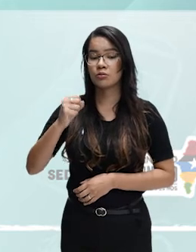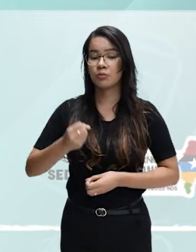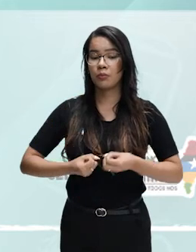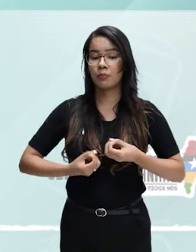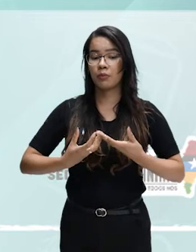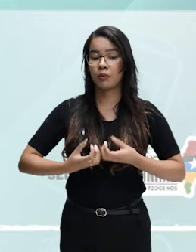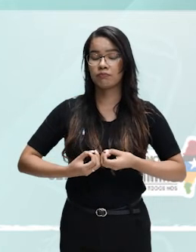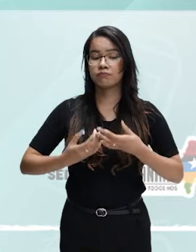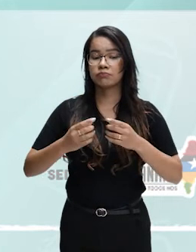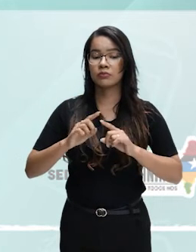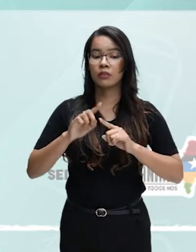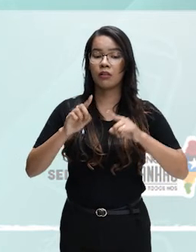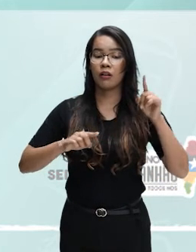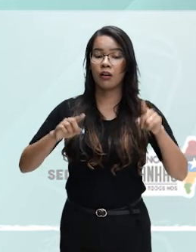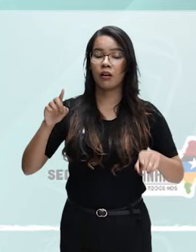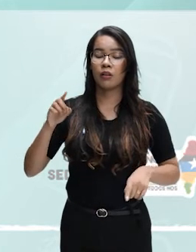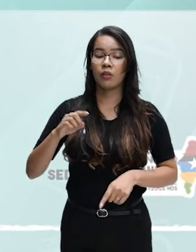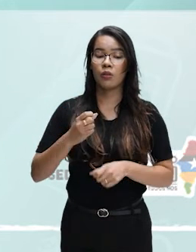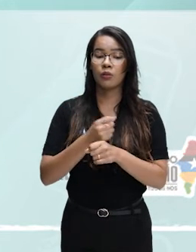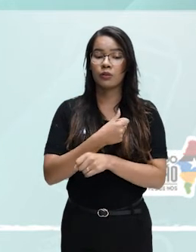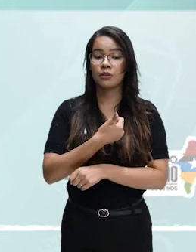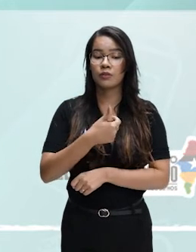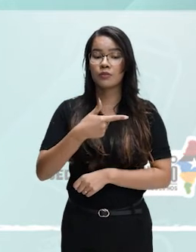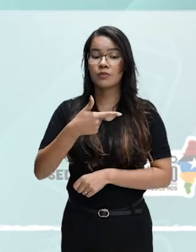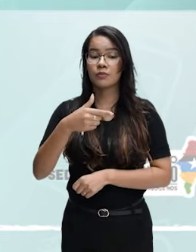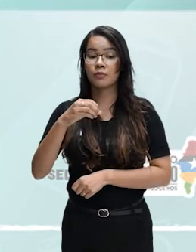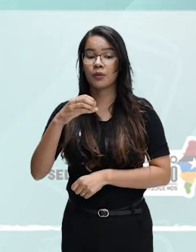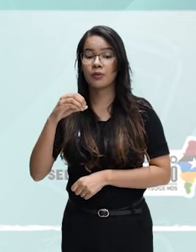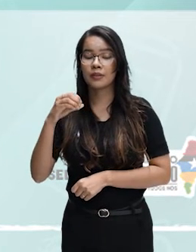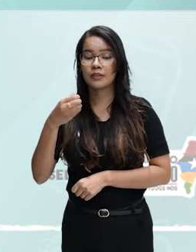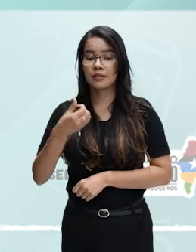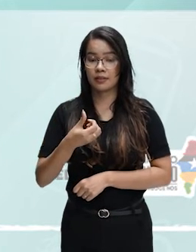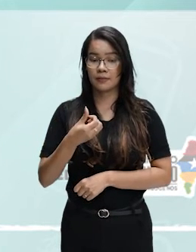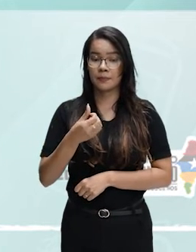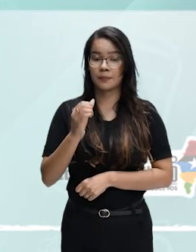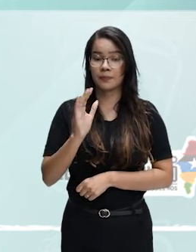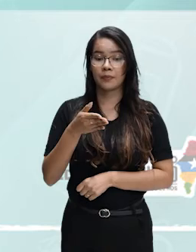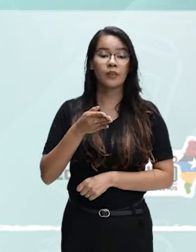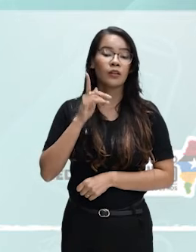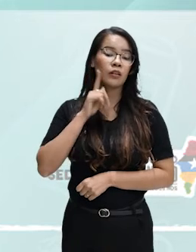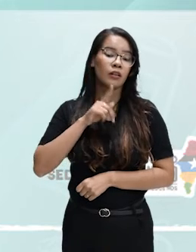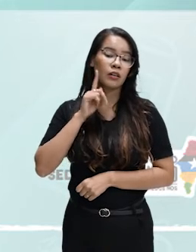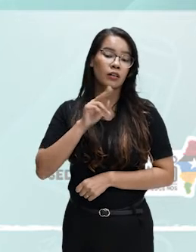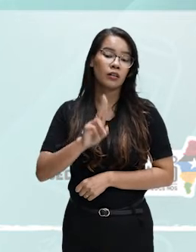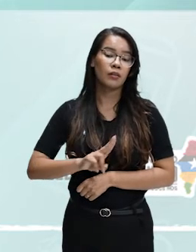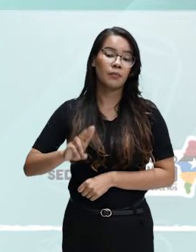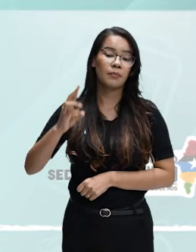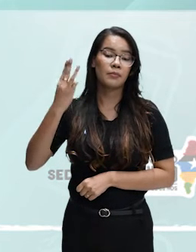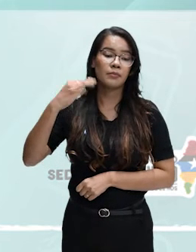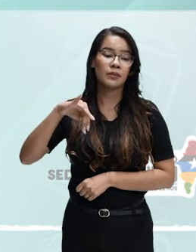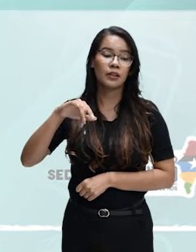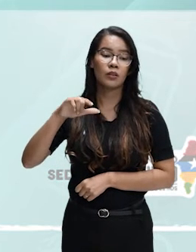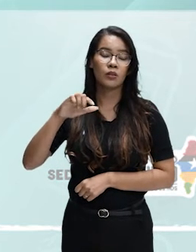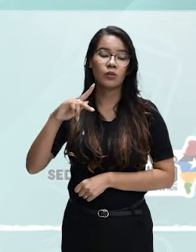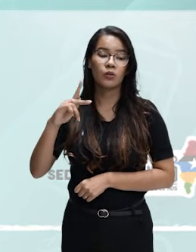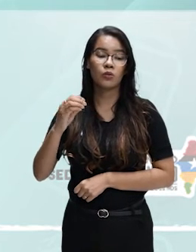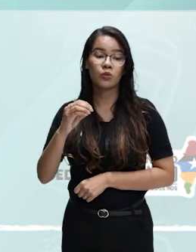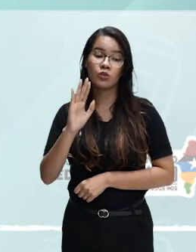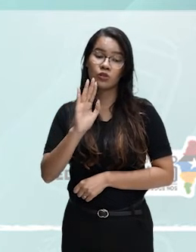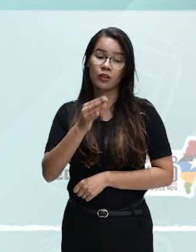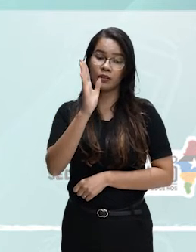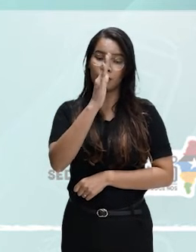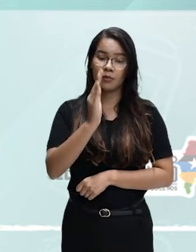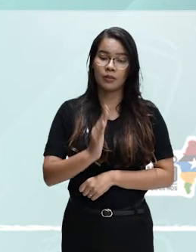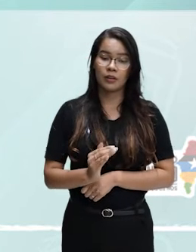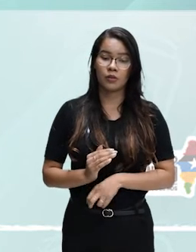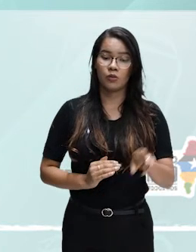para a produção desse álcool, ao passo que o Brasil utiliza cana-de-açúcar. O quadro abaixo apresenta